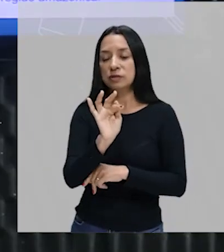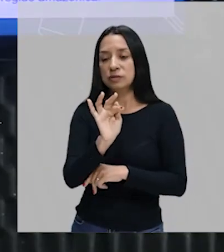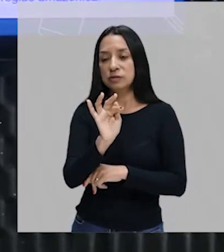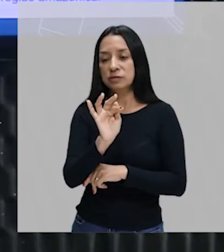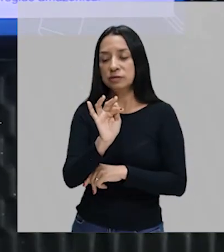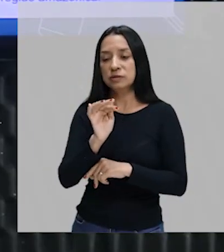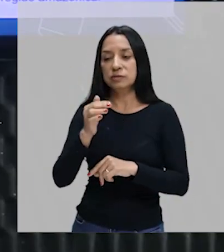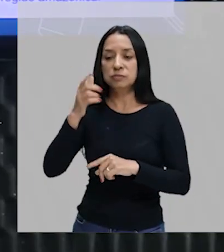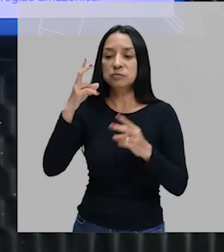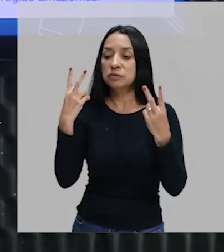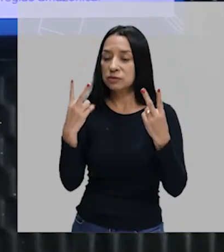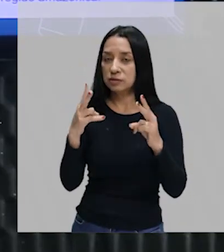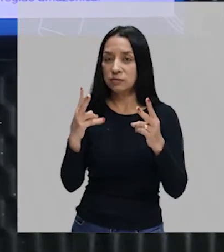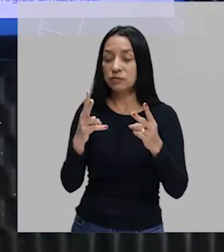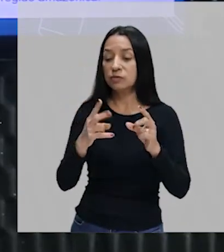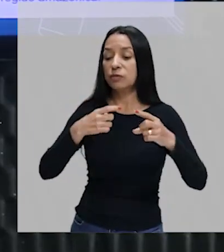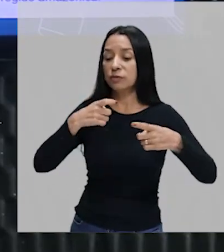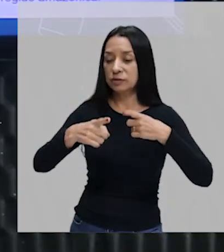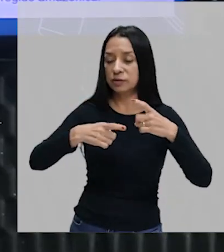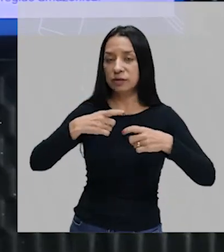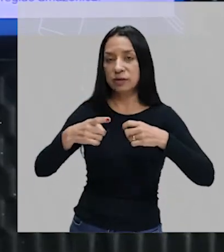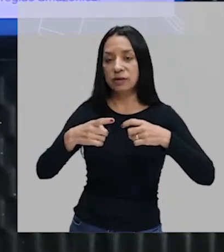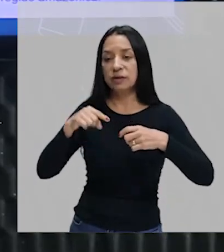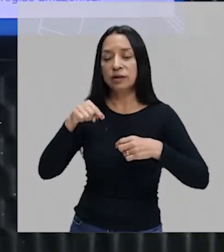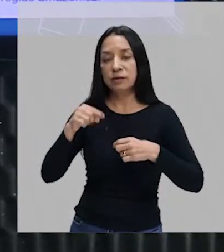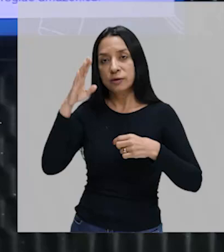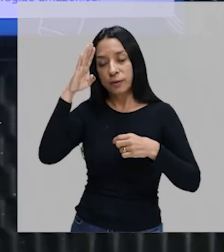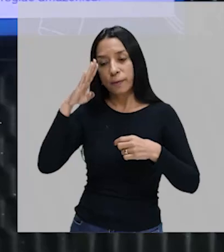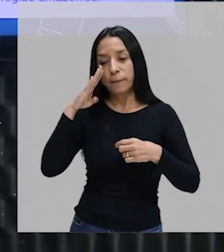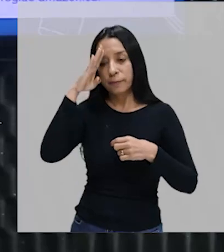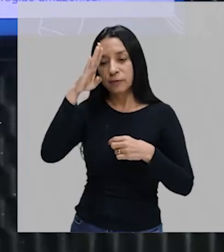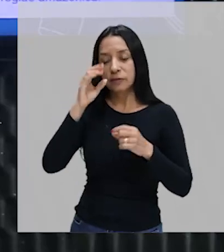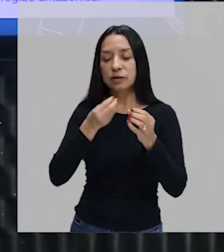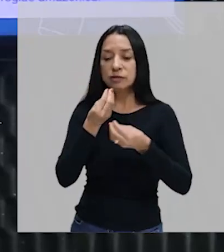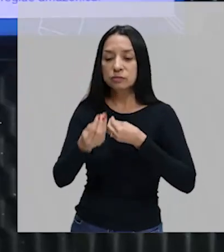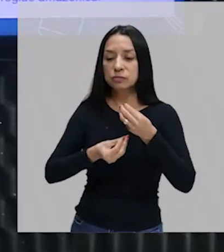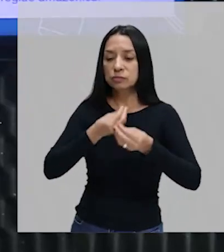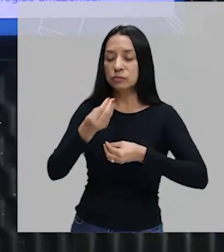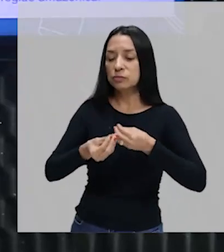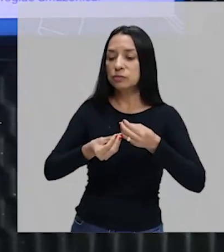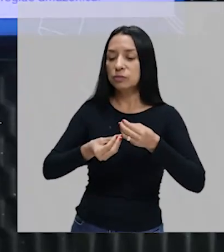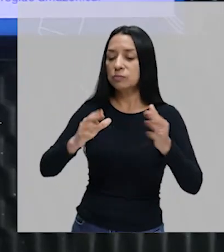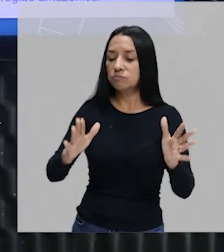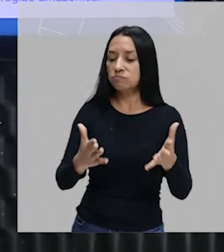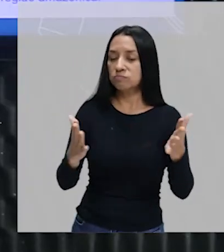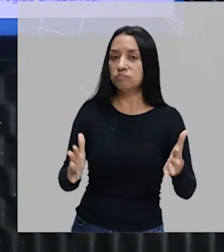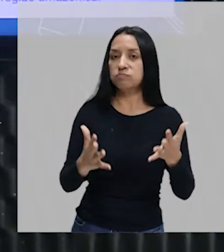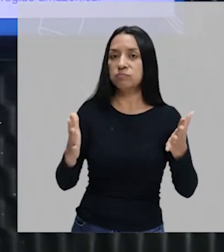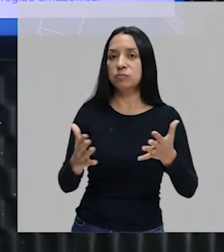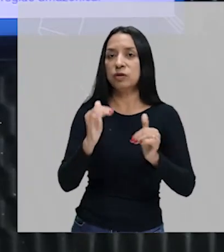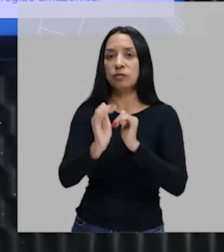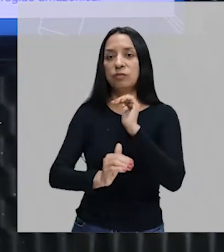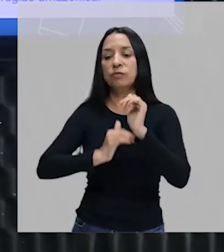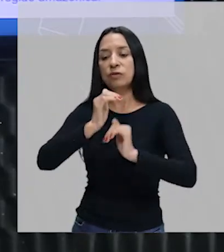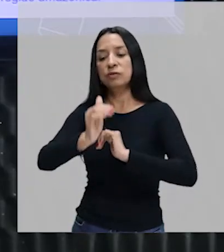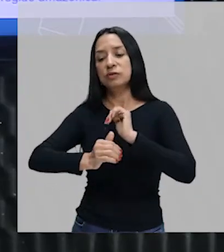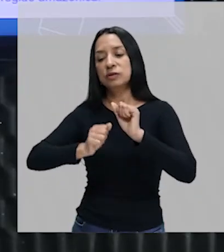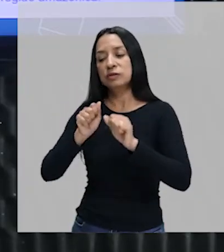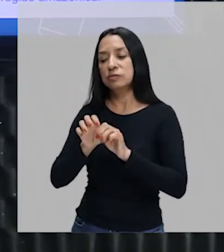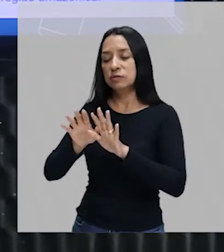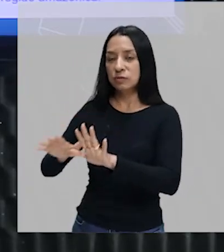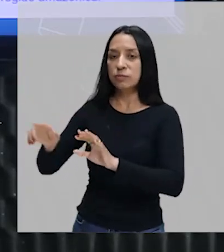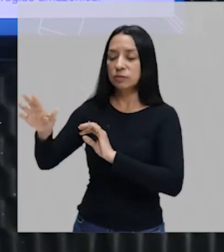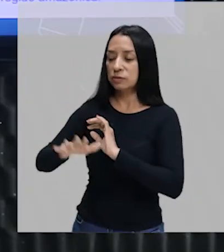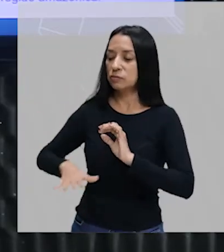na vitória da Batalha de Guaxinim, esses militares, como uma forma de estimular o processo de ocupação